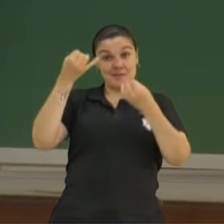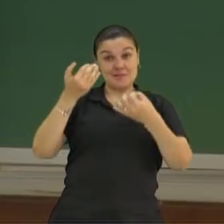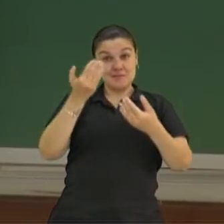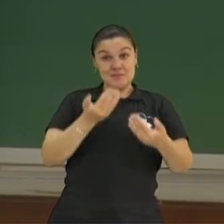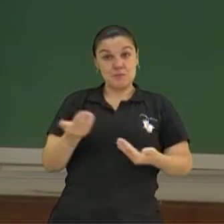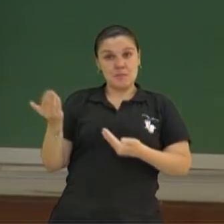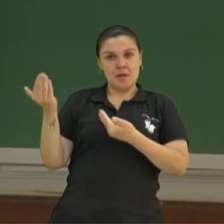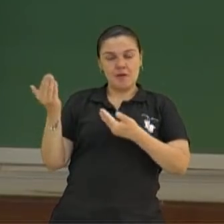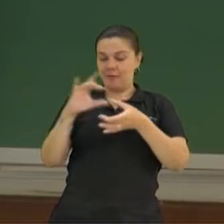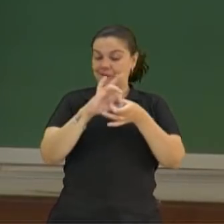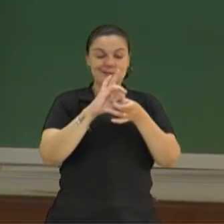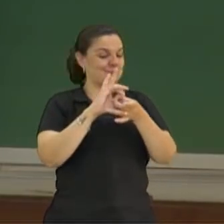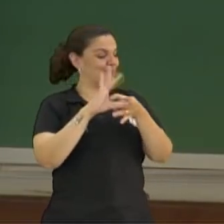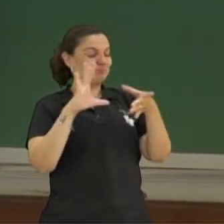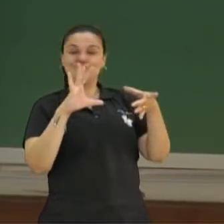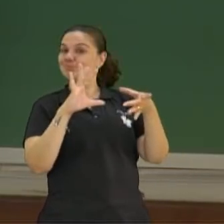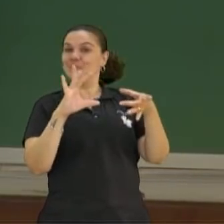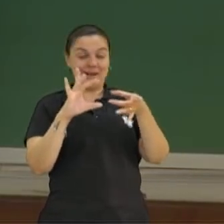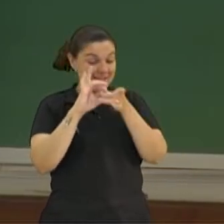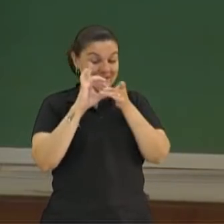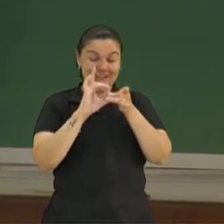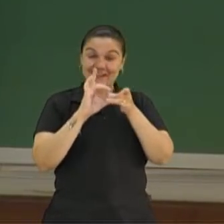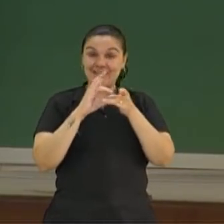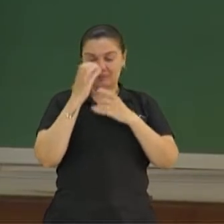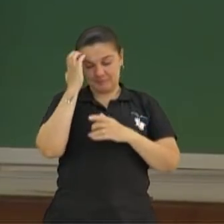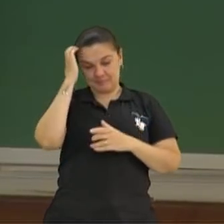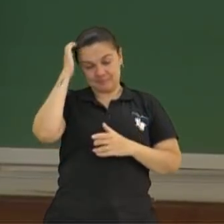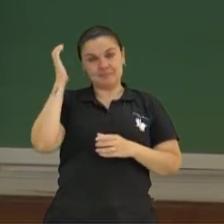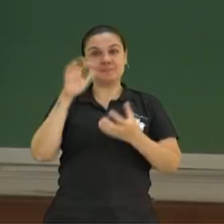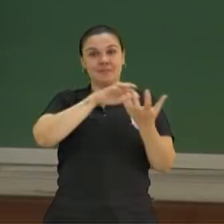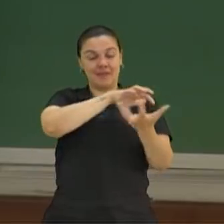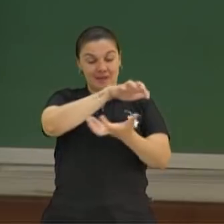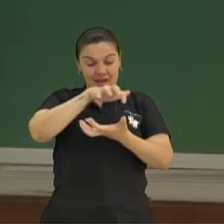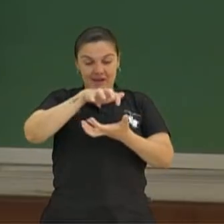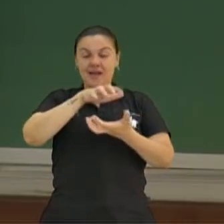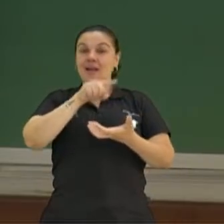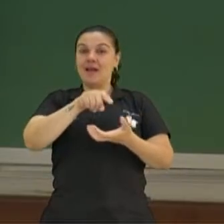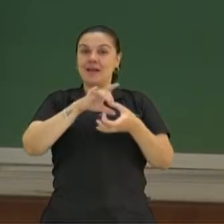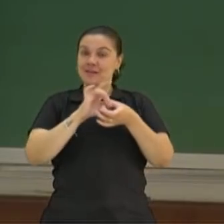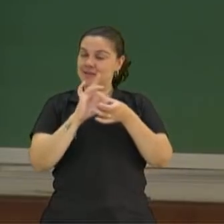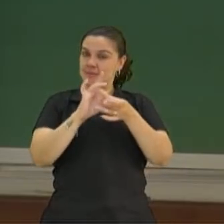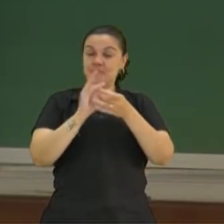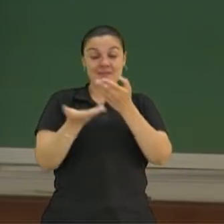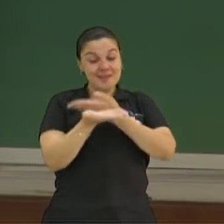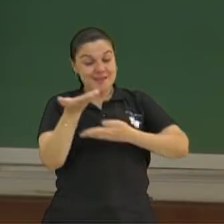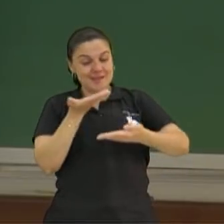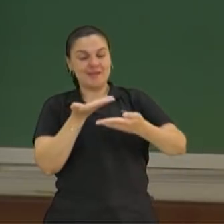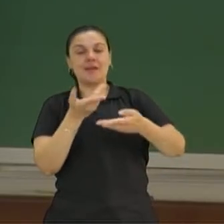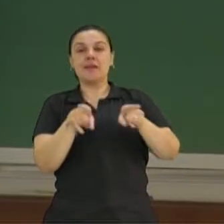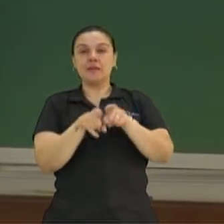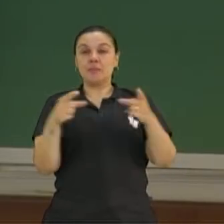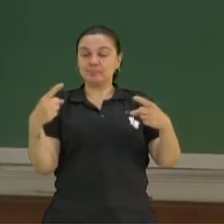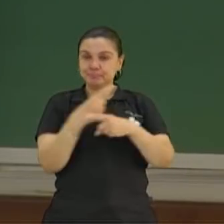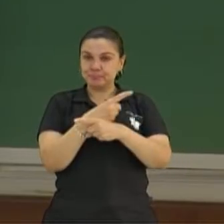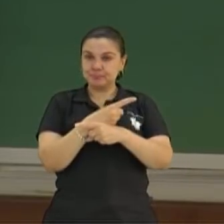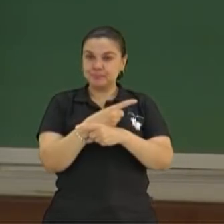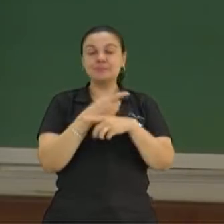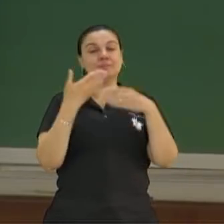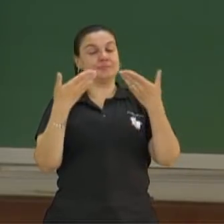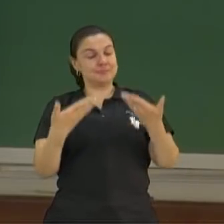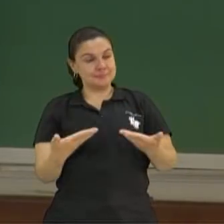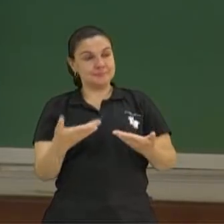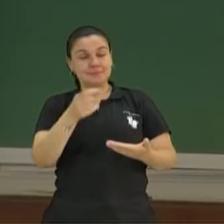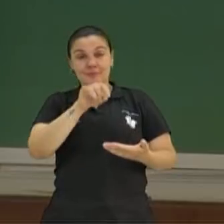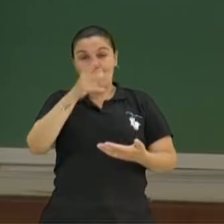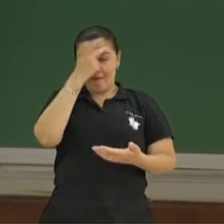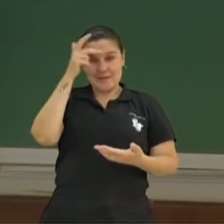É indissociável, a superfície do nosso planeta ela é indissociável, solidário e também contraditório. Então, esses seres